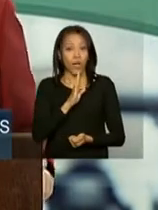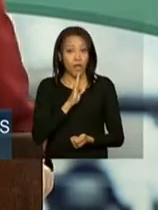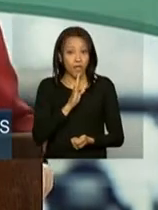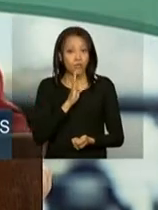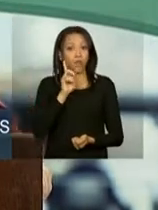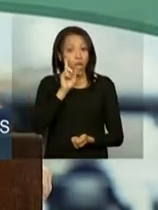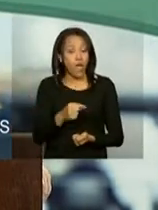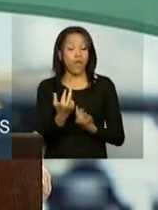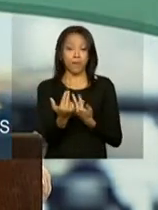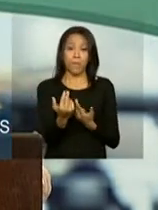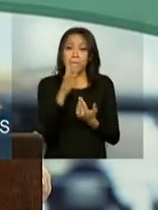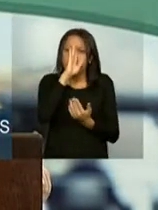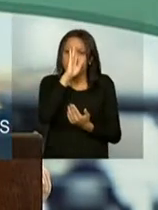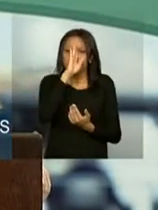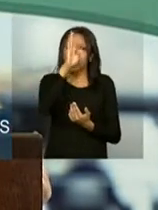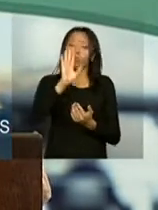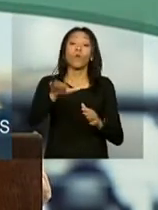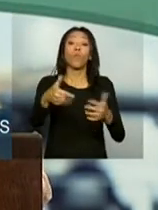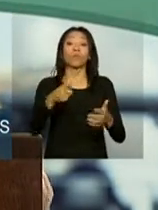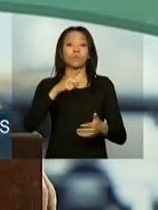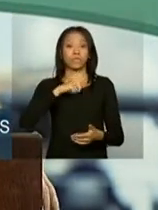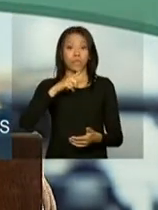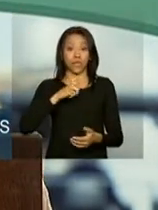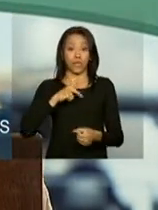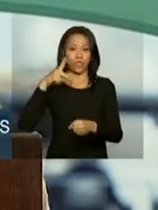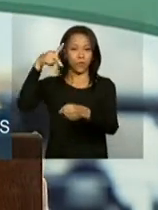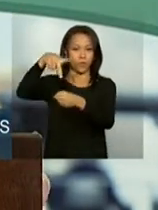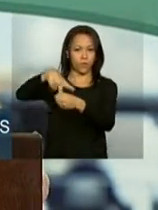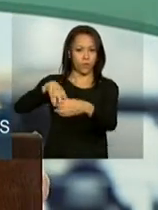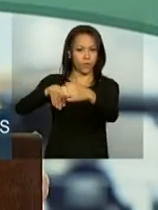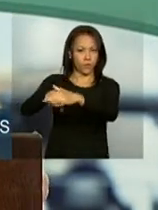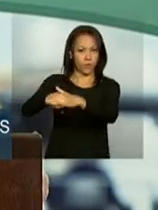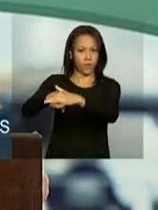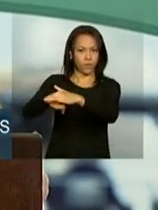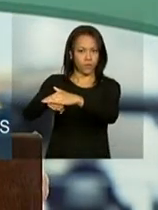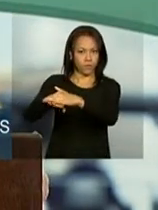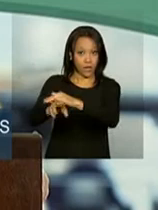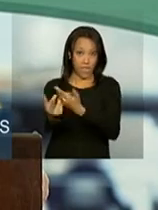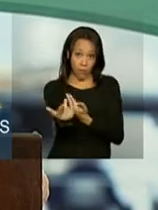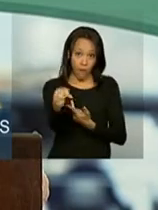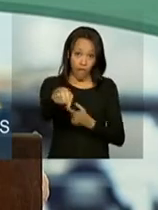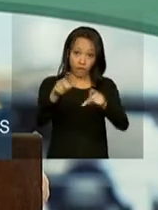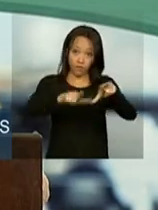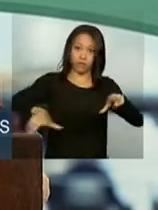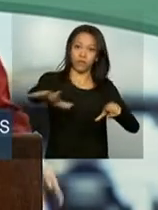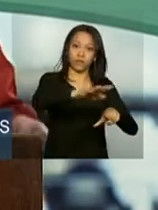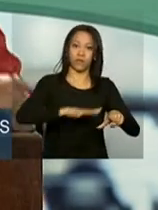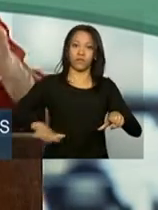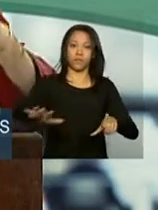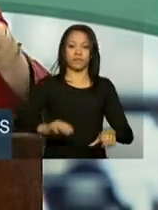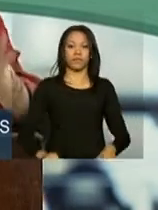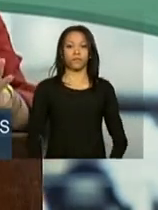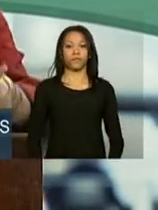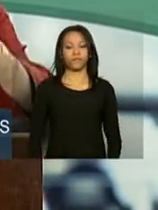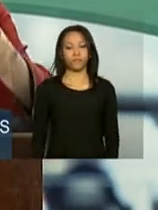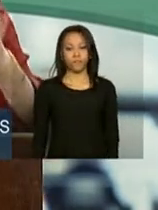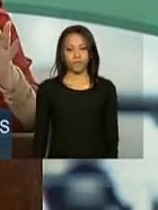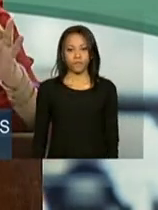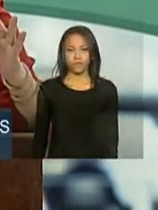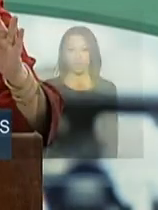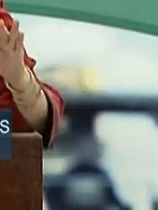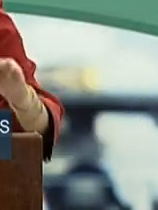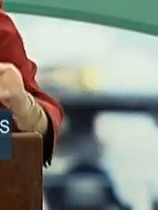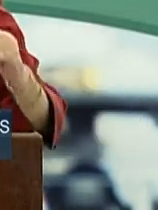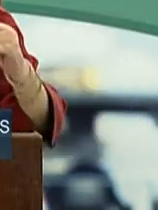países, principalmente quando tem reservas similares a essa do campo de Libra, se muda